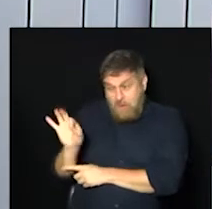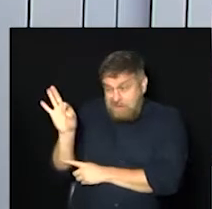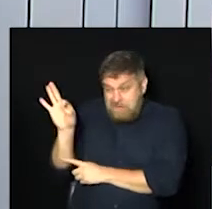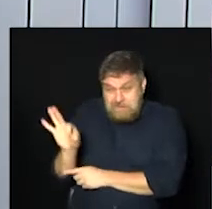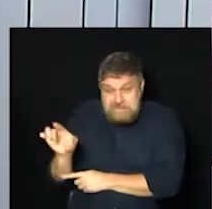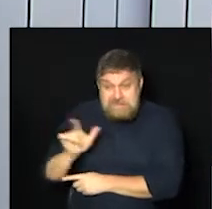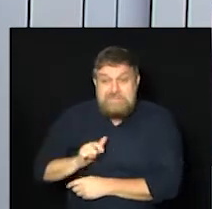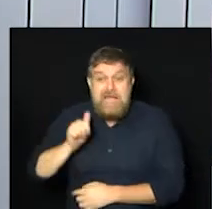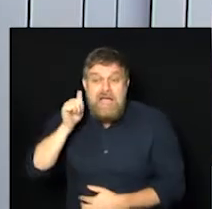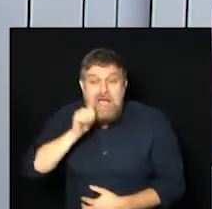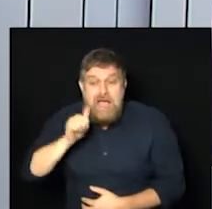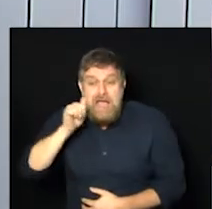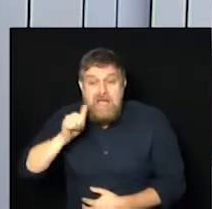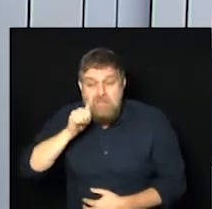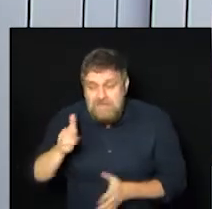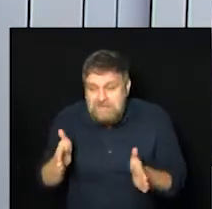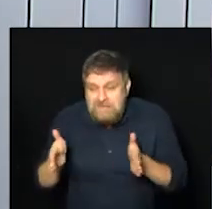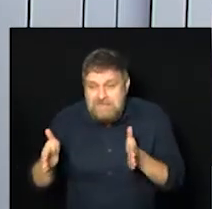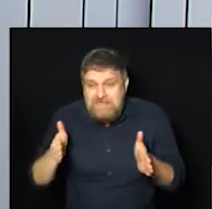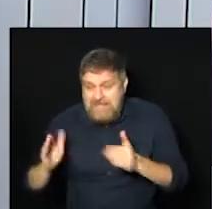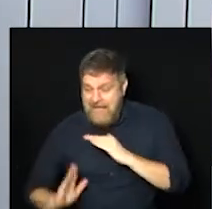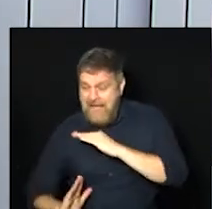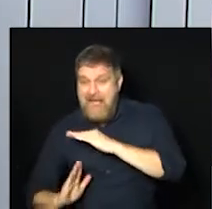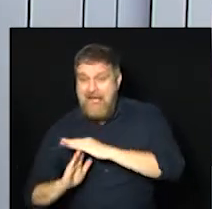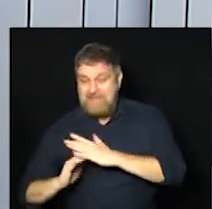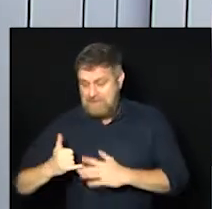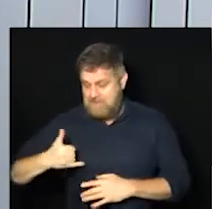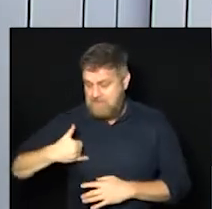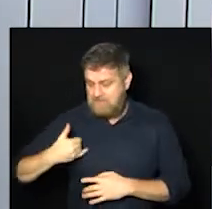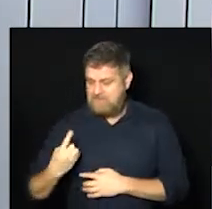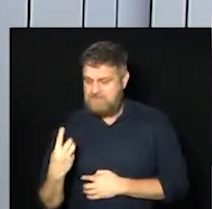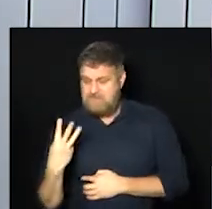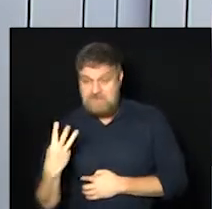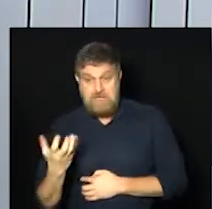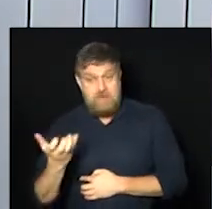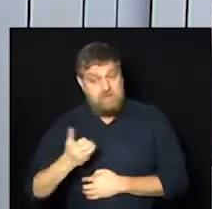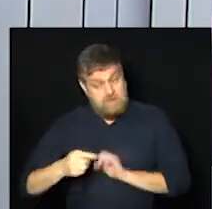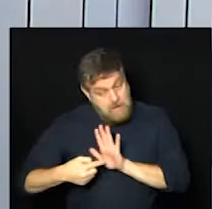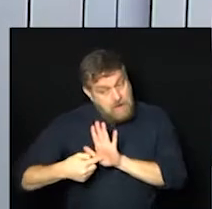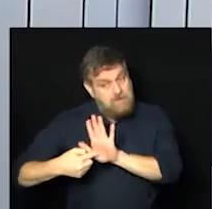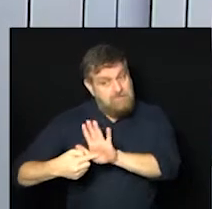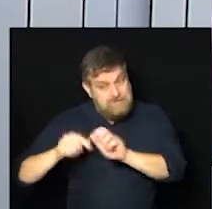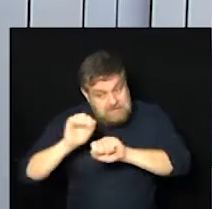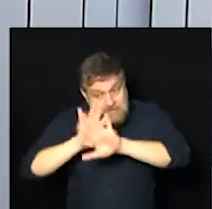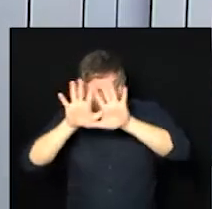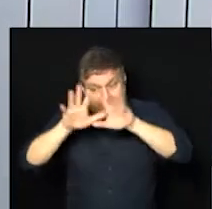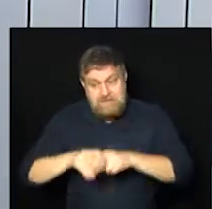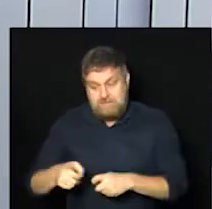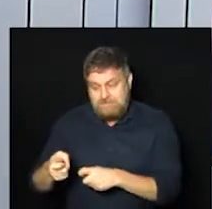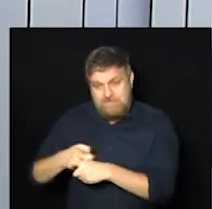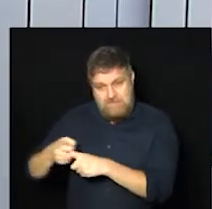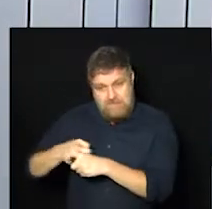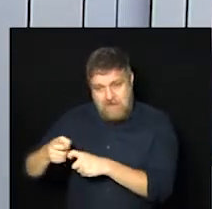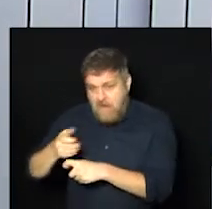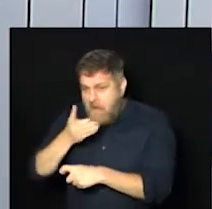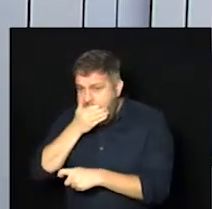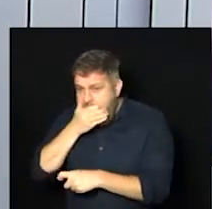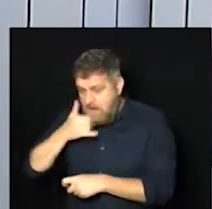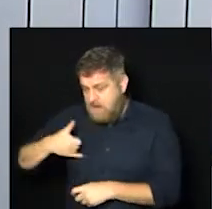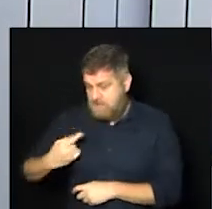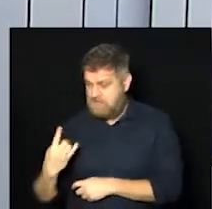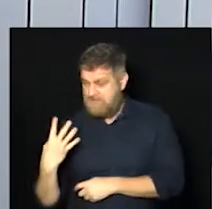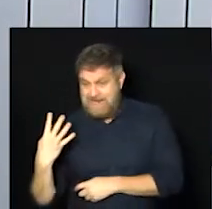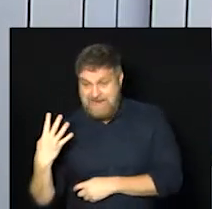53,8% foram meninas de até 13 anos. Deixando muito claro, gente, sexo com menores de 14 anos